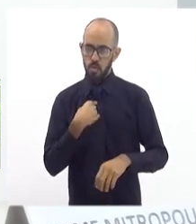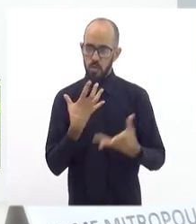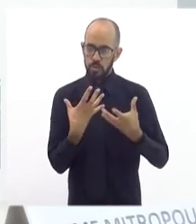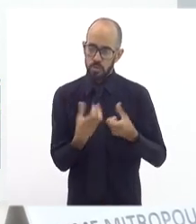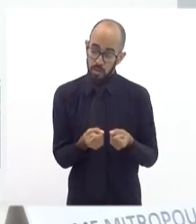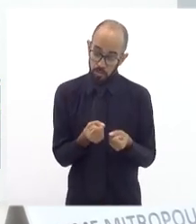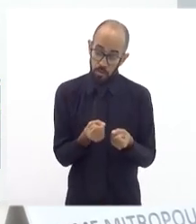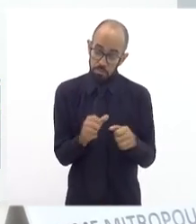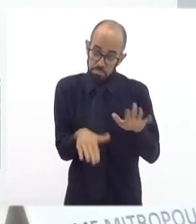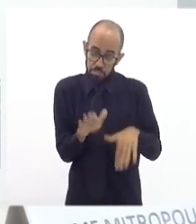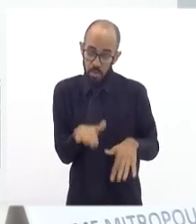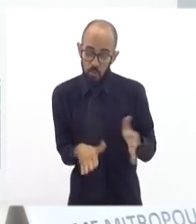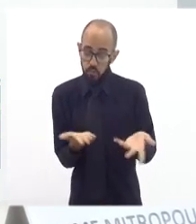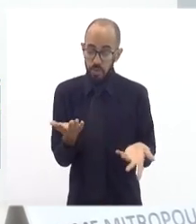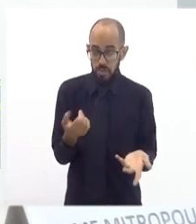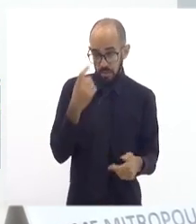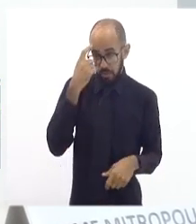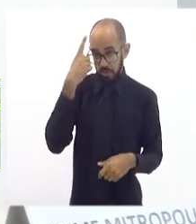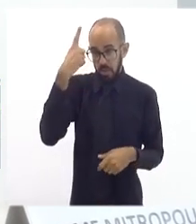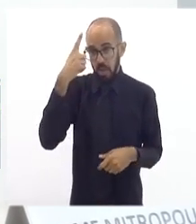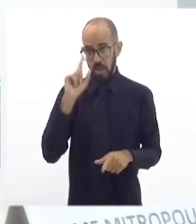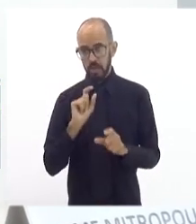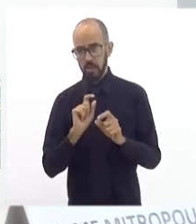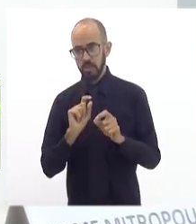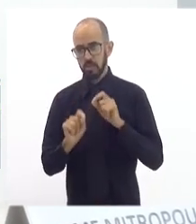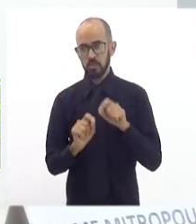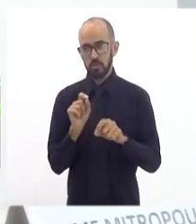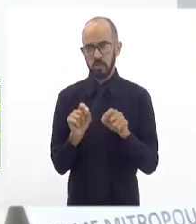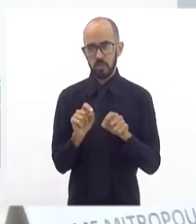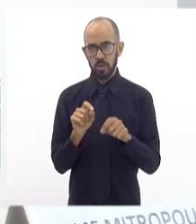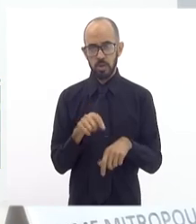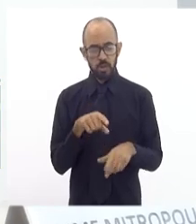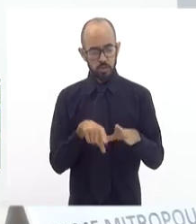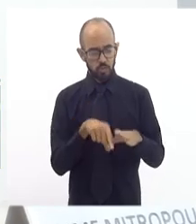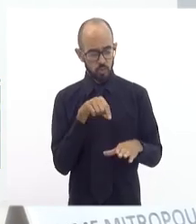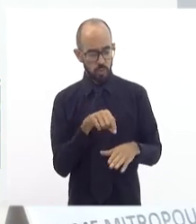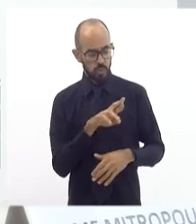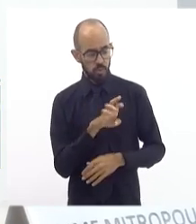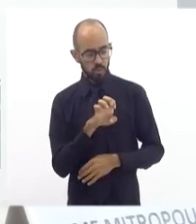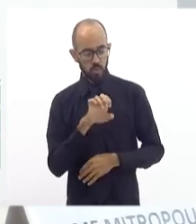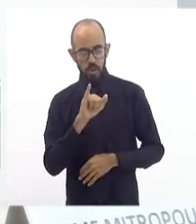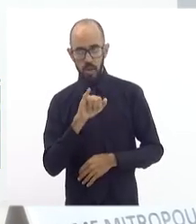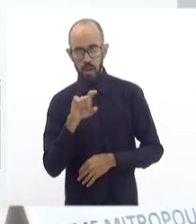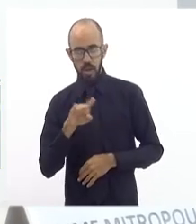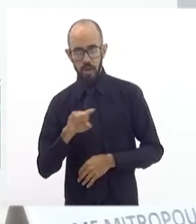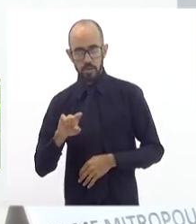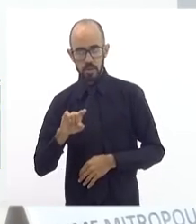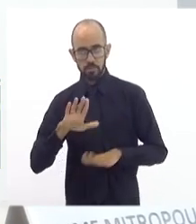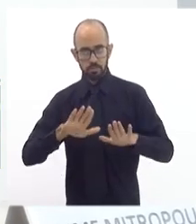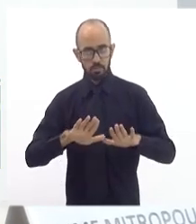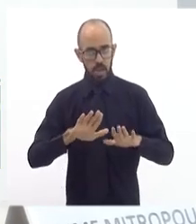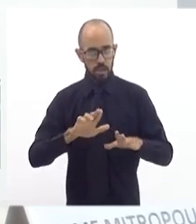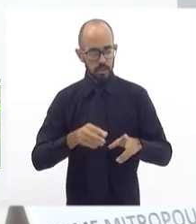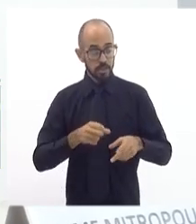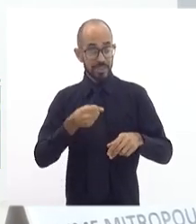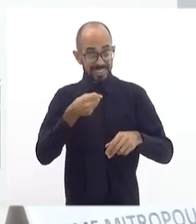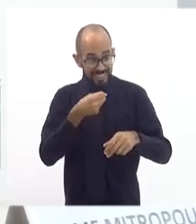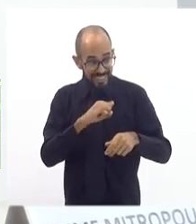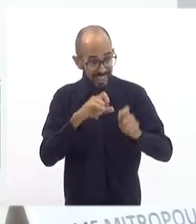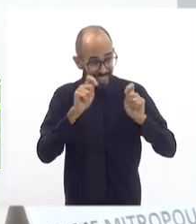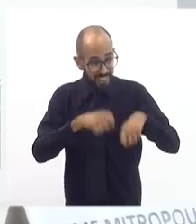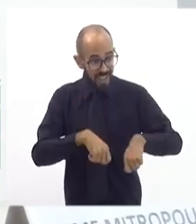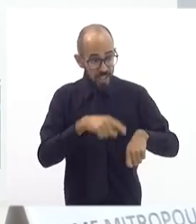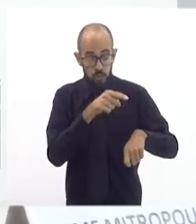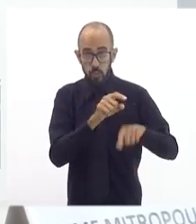hipótese a a escolha do raio mas isso levando em consideração se eles pudessem